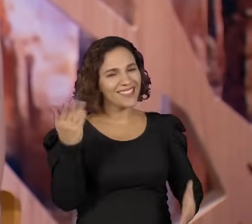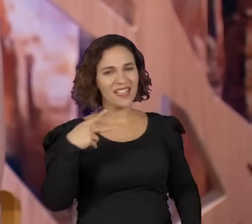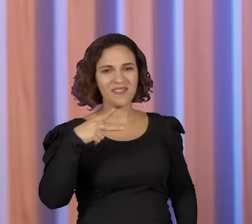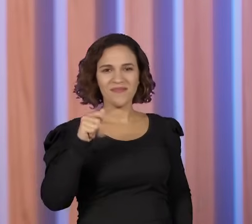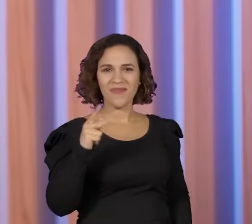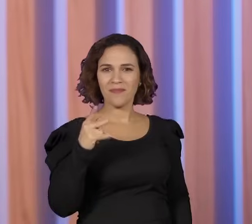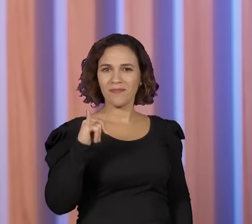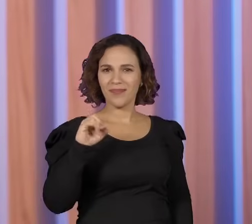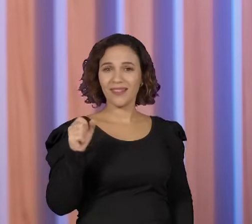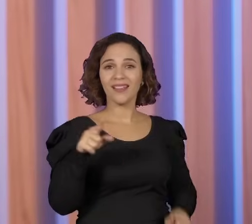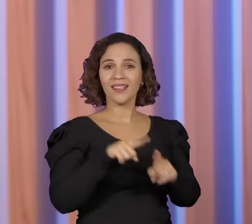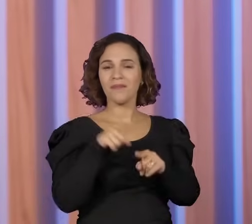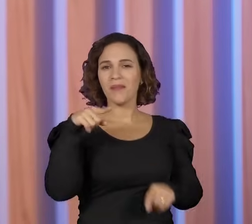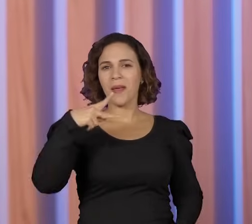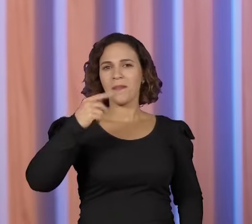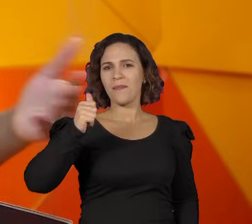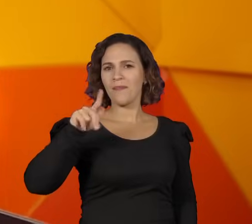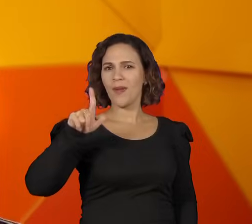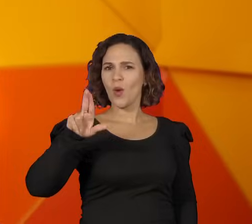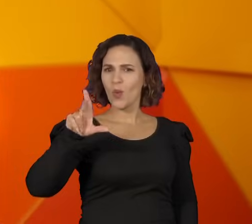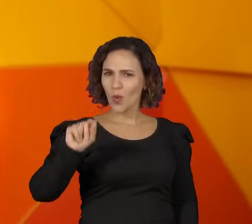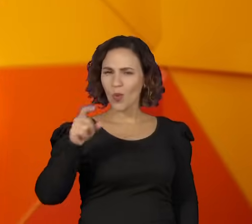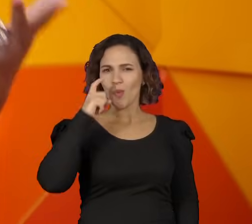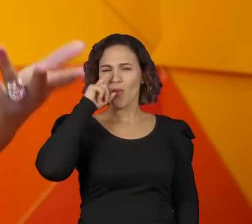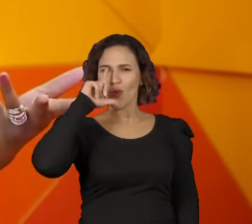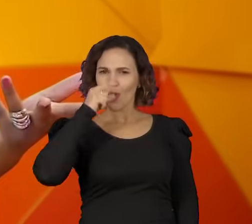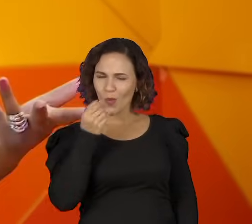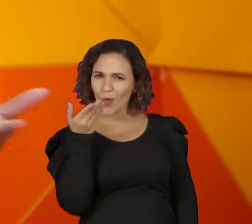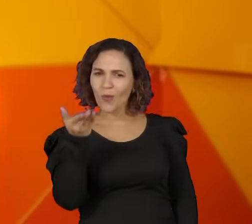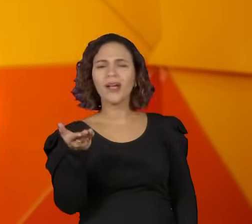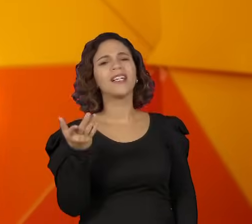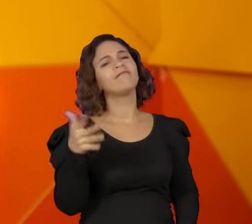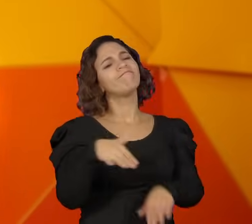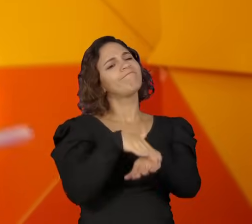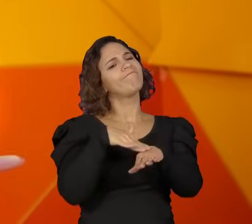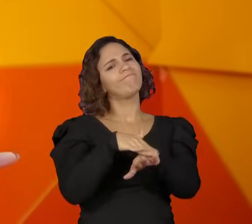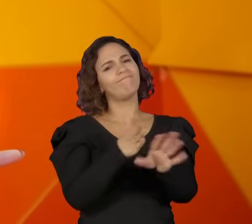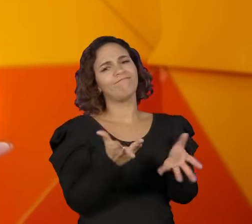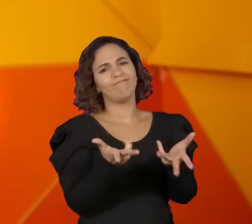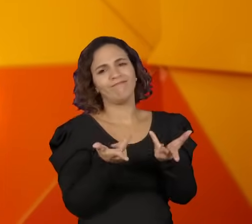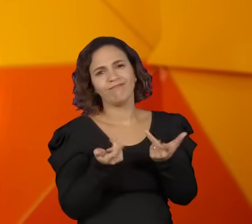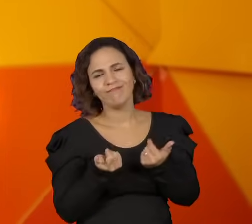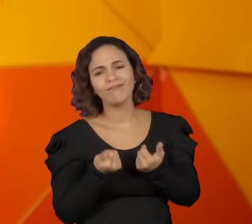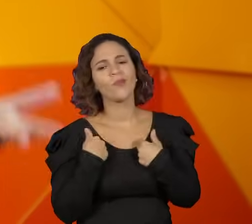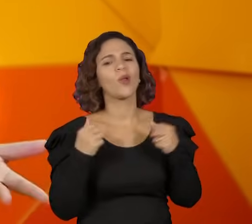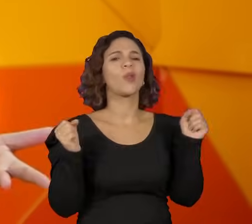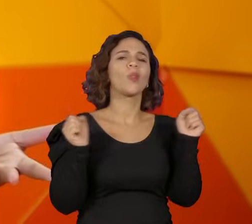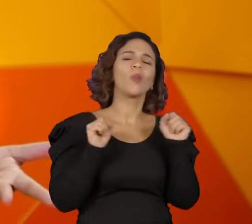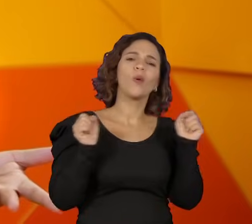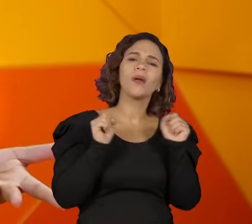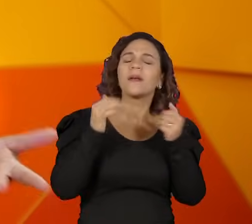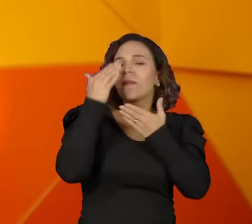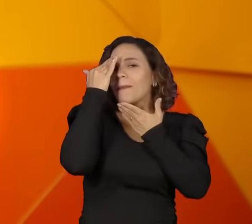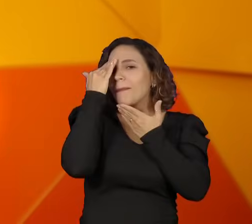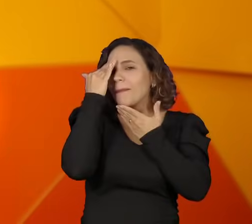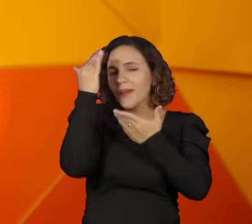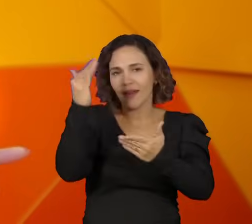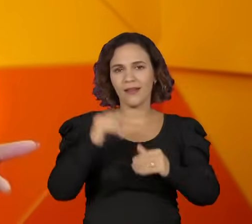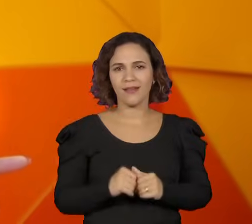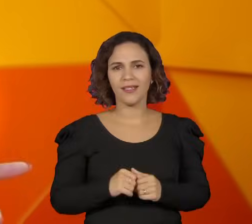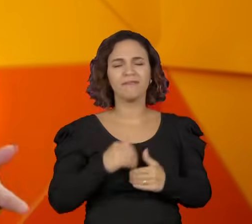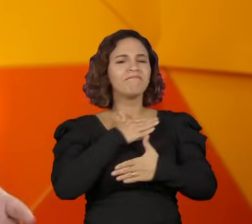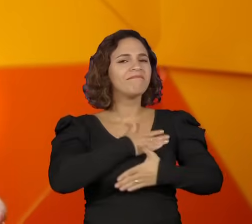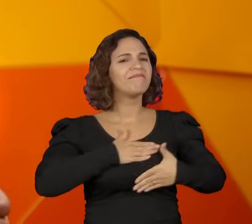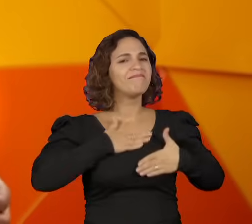papisa, Mago Paulo, aqui conosco no programa. Foi uma conversa muito bacana. Eu adorei, gente. Muito obrigada. Foi um